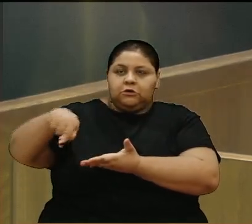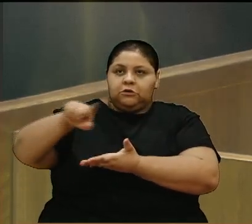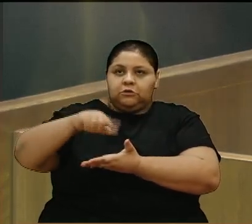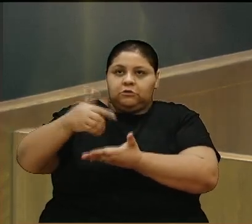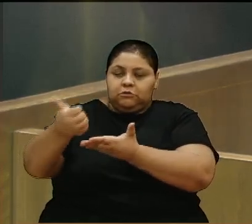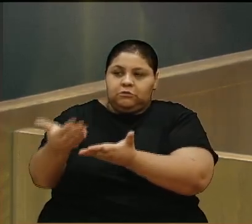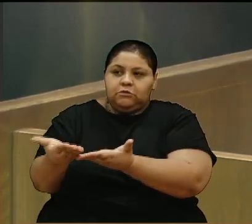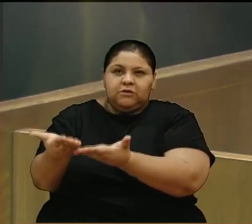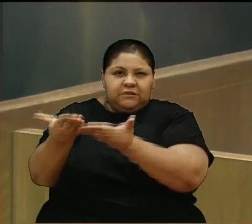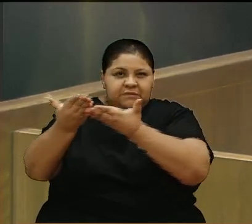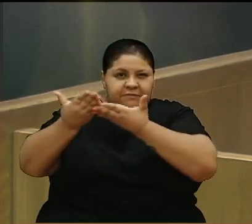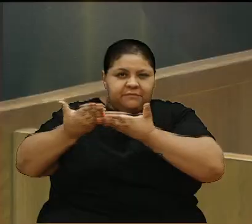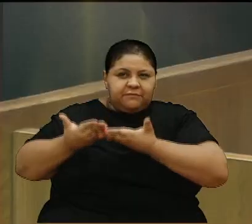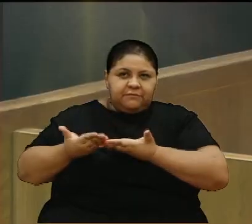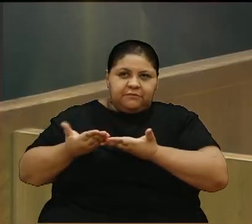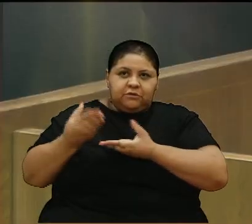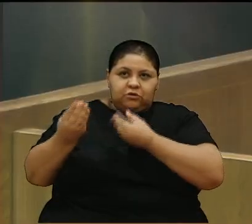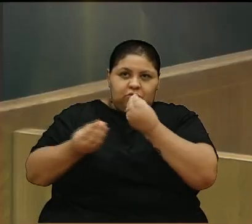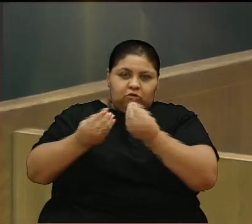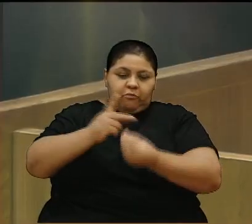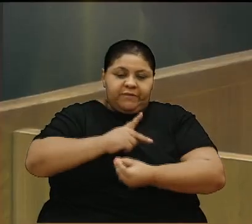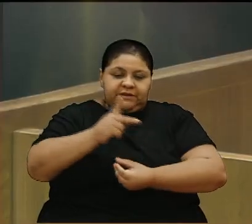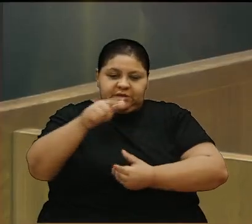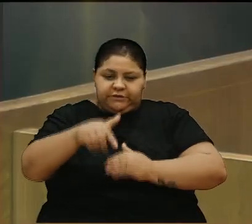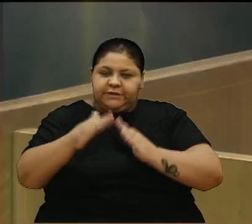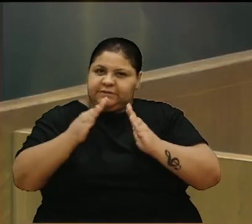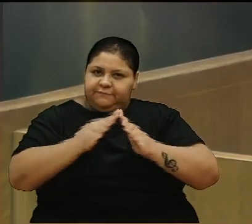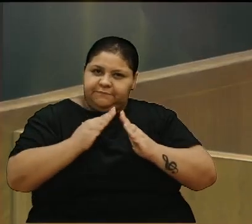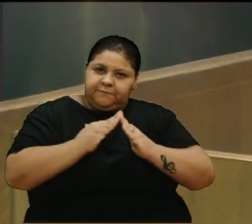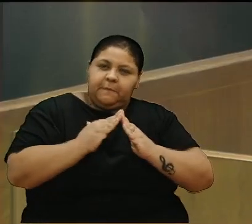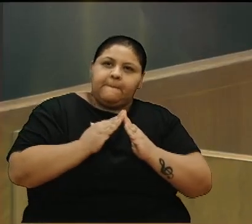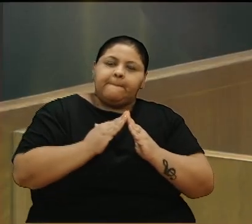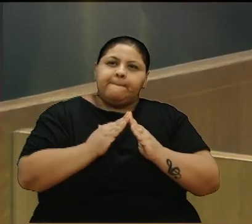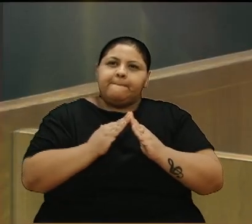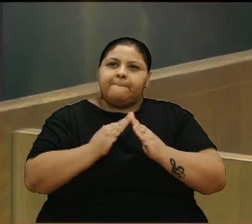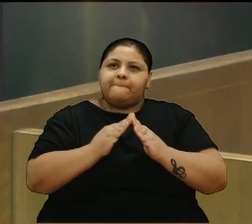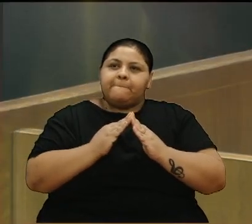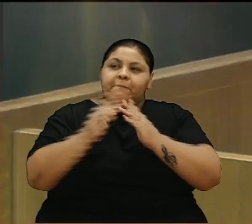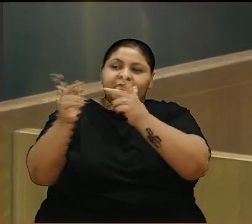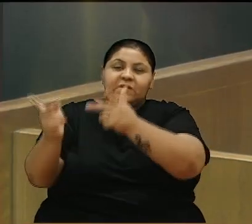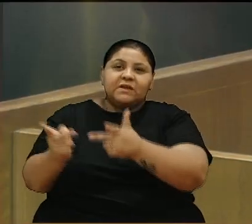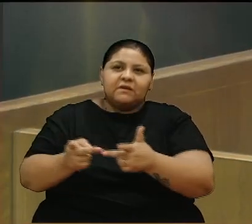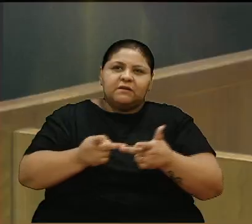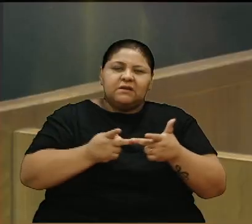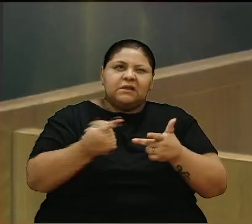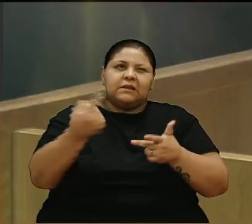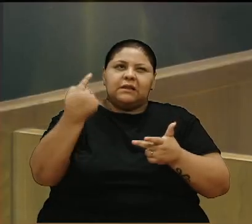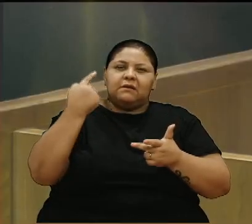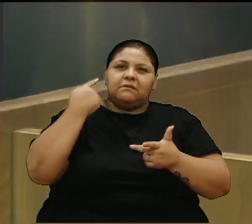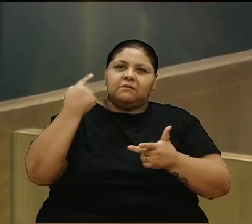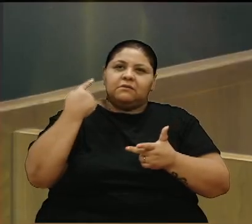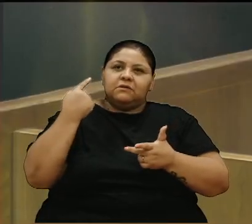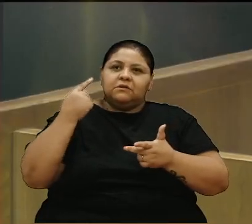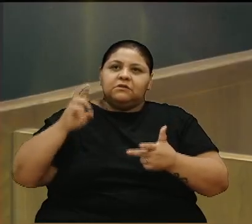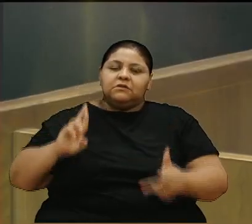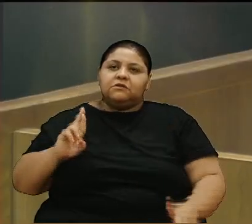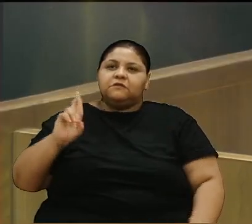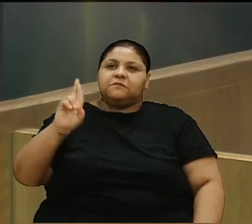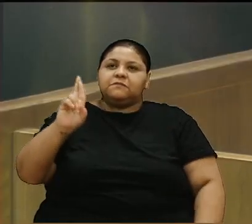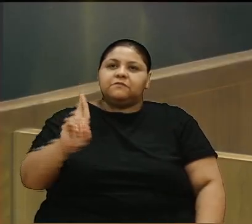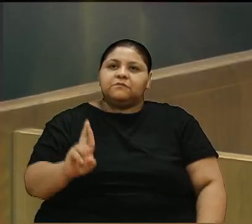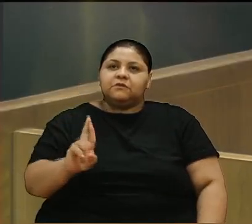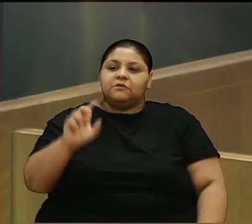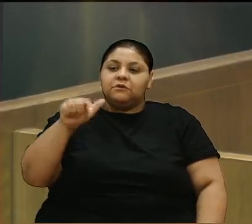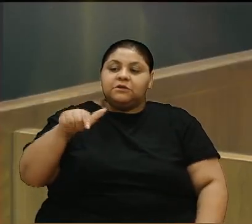Eu recebi o ano passado, inclusive, enquanto presidente dessa casa, a visita, à época, de representantes